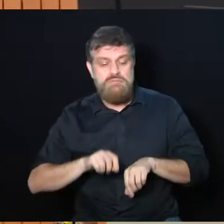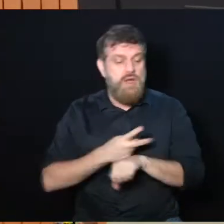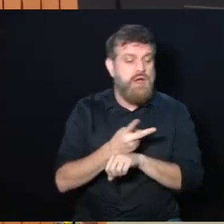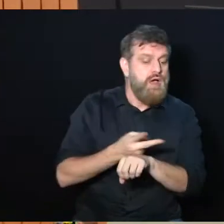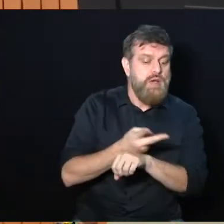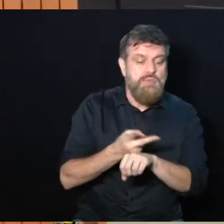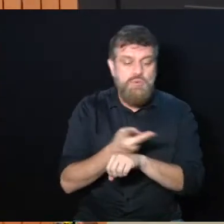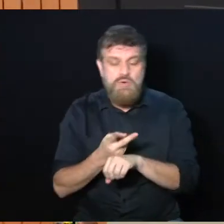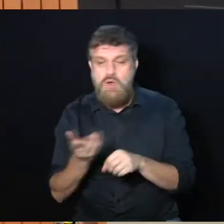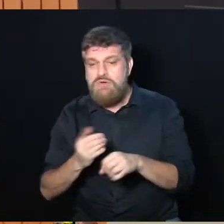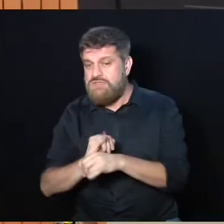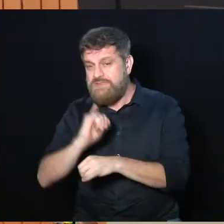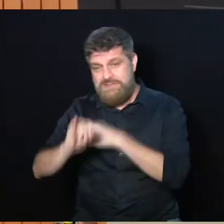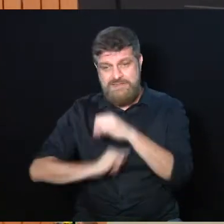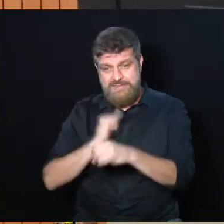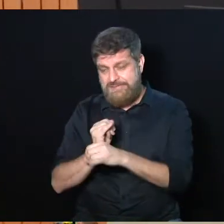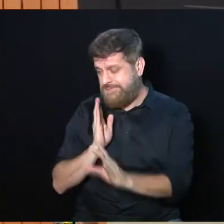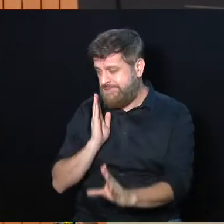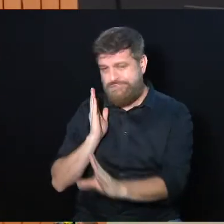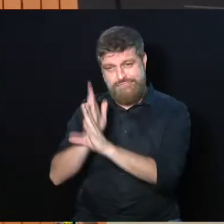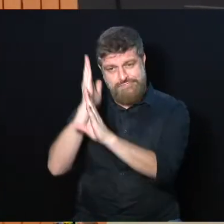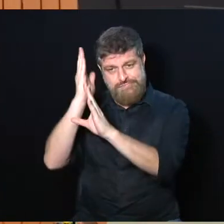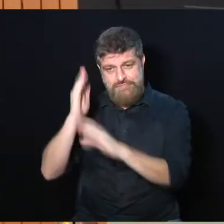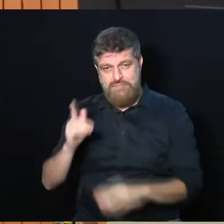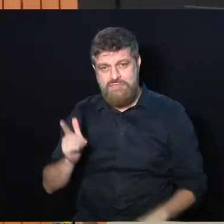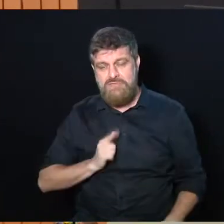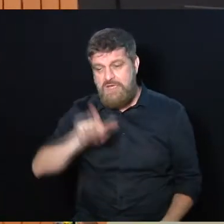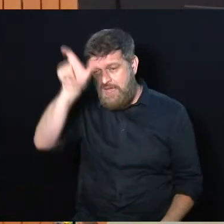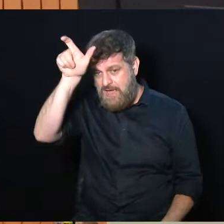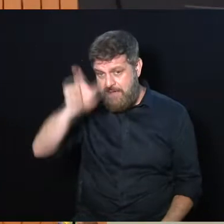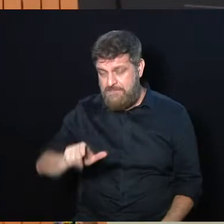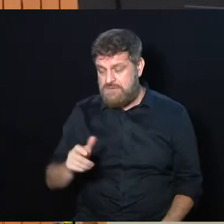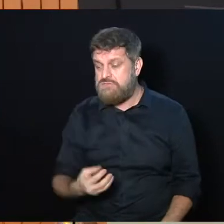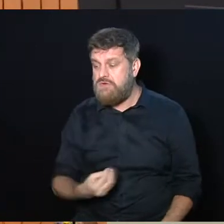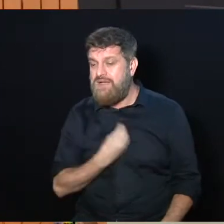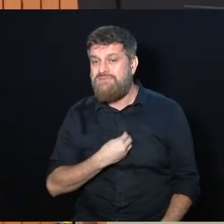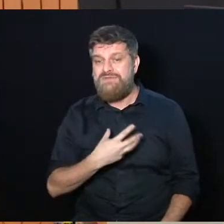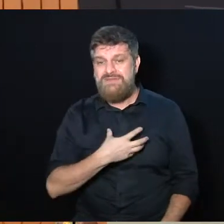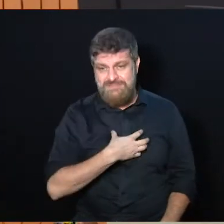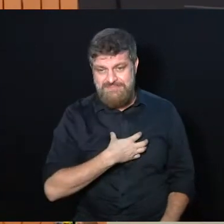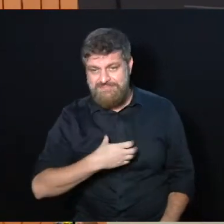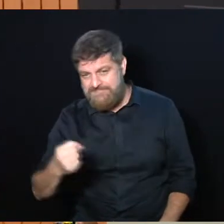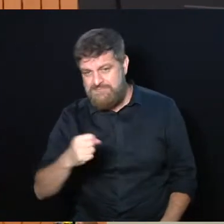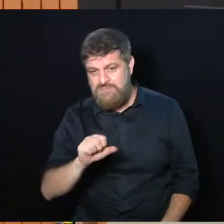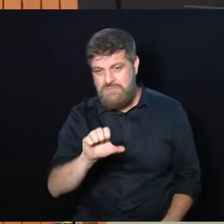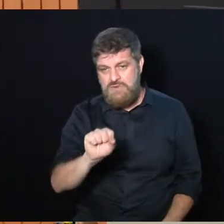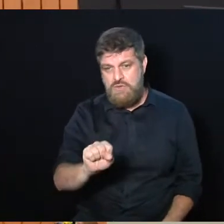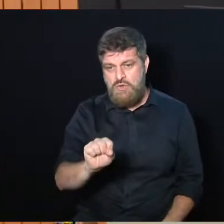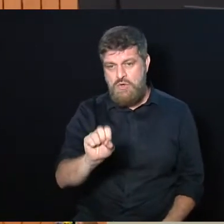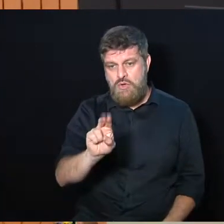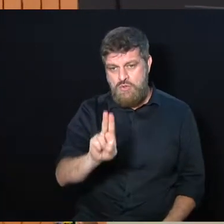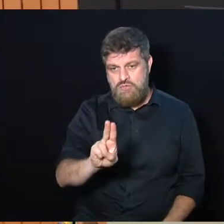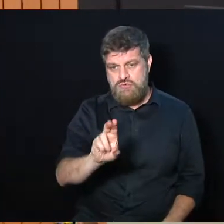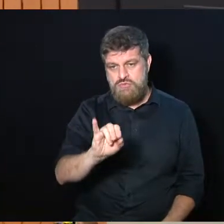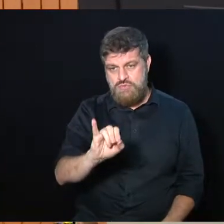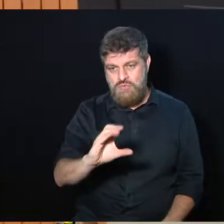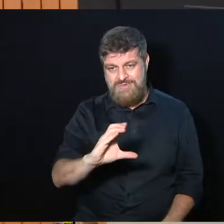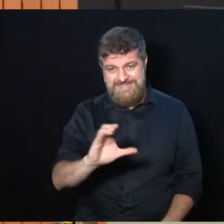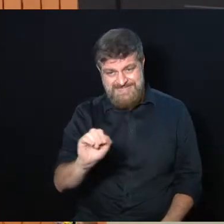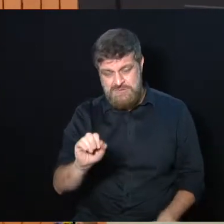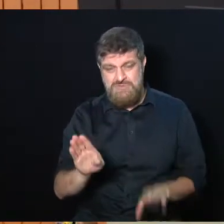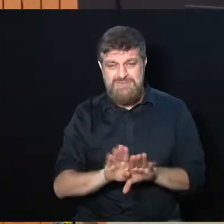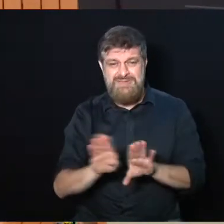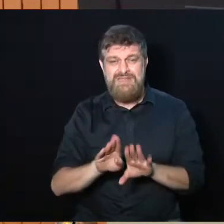na internet você acha o que você quiser, você tem um risco grande. Então, eu acho que prevenção significa também, por